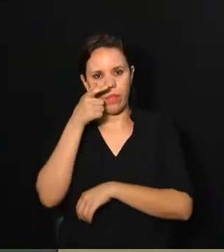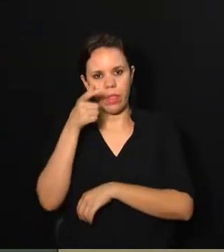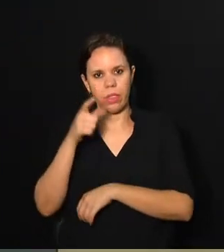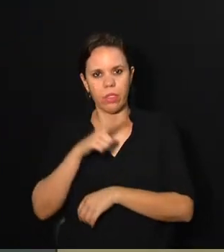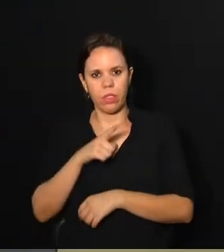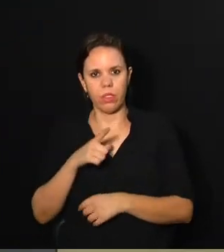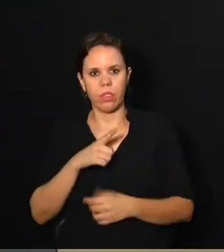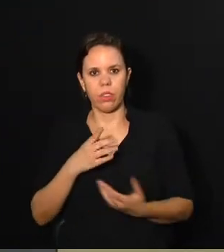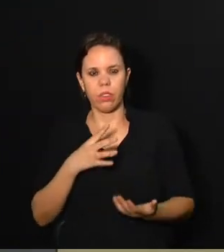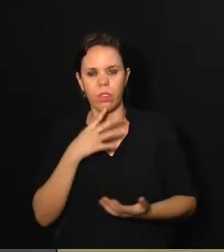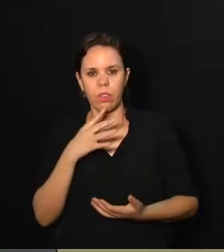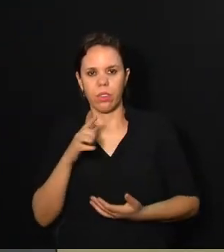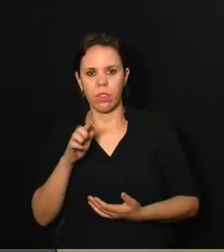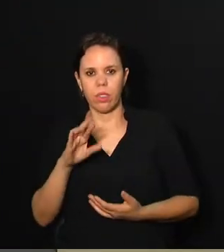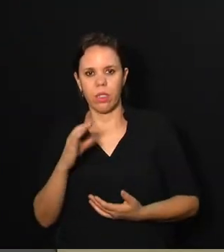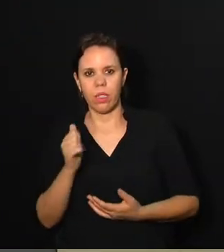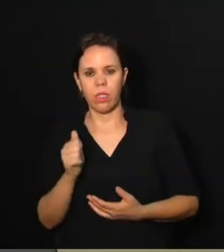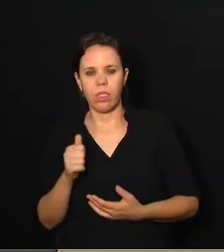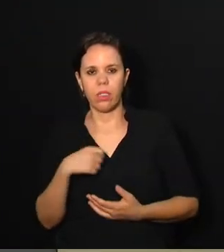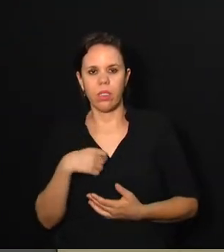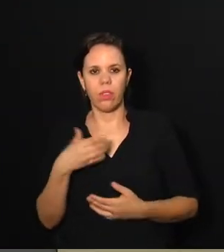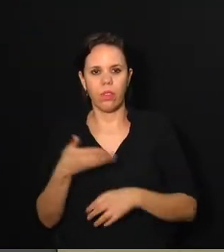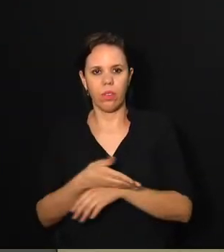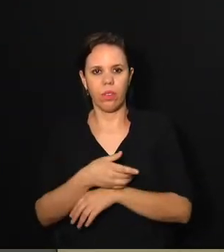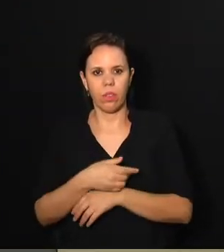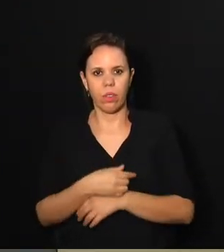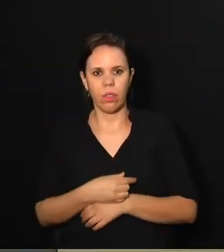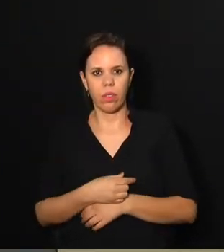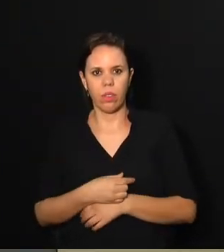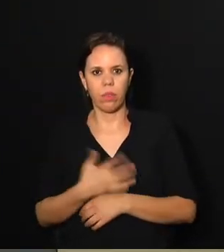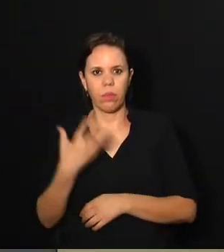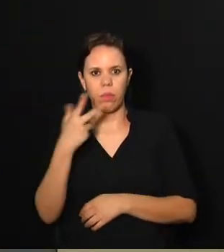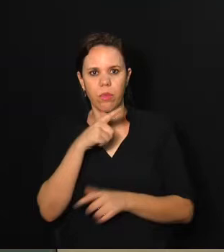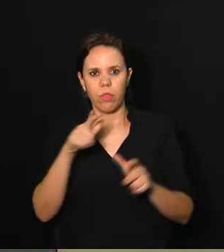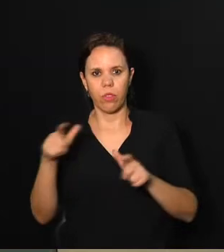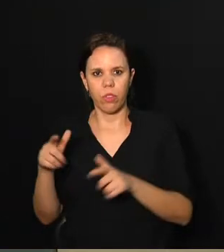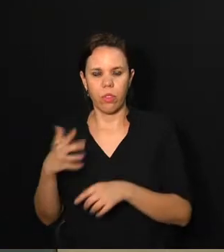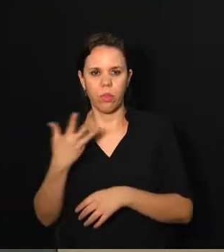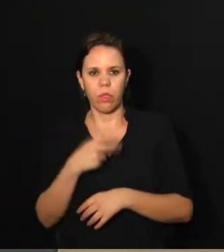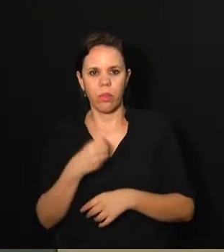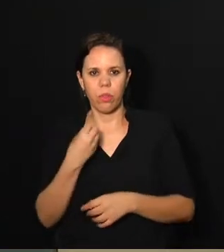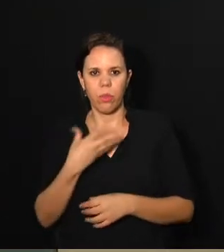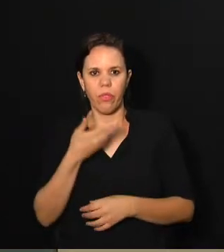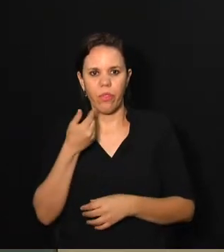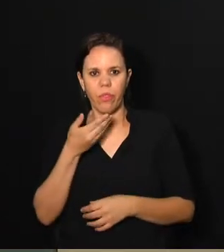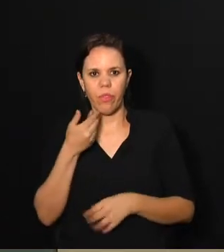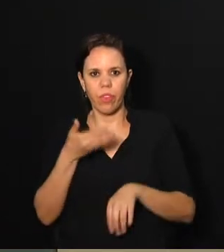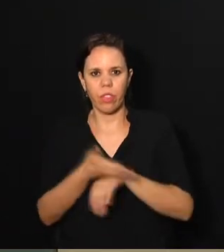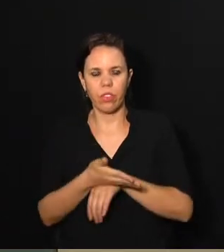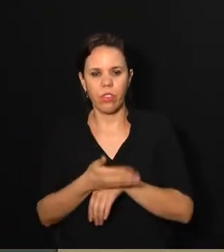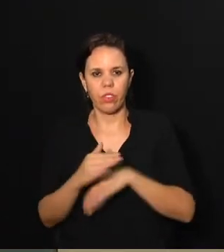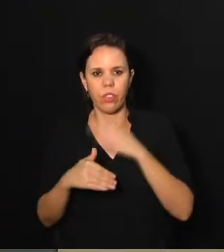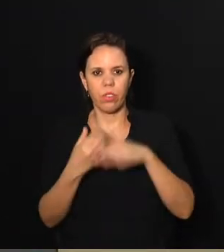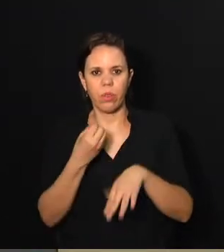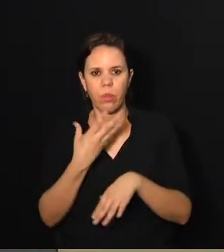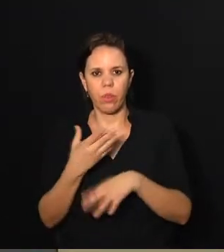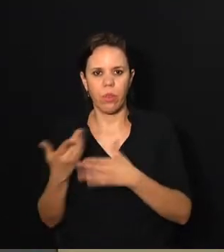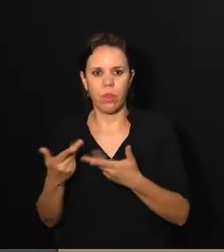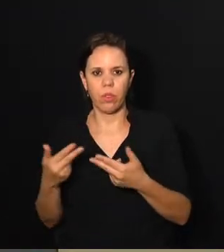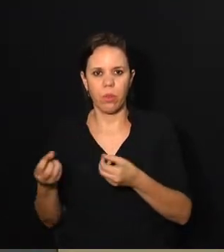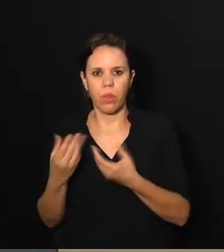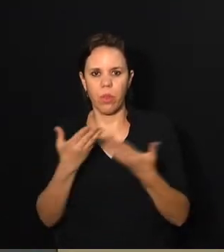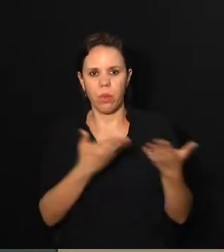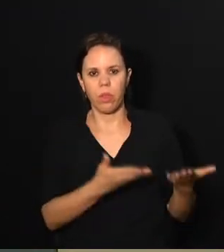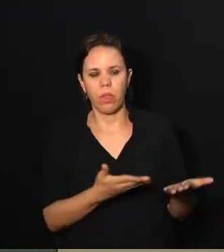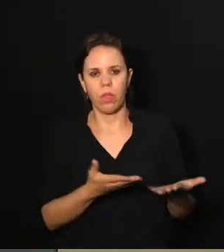graça de ir lá, numa corrida. É muito bonito lá. Então, é fácil as coisas boas ir para lá.